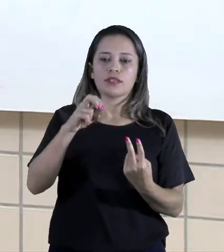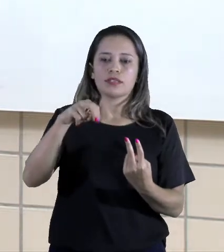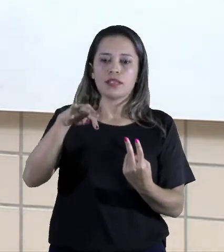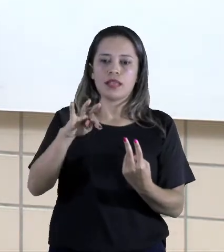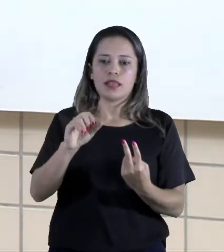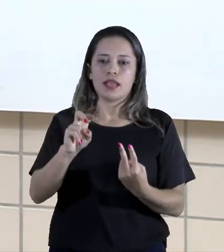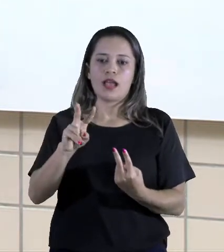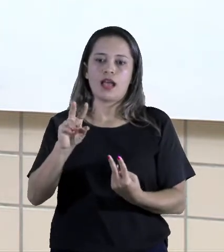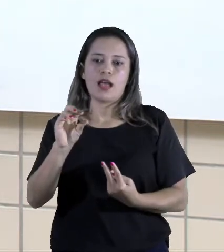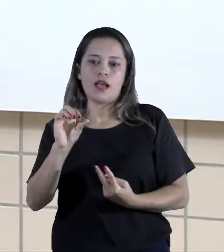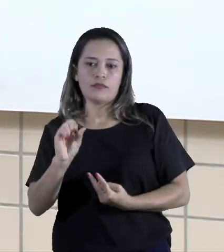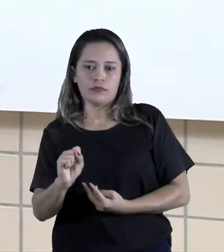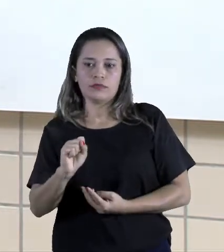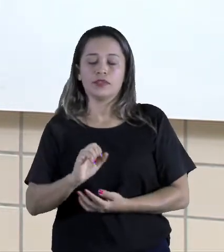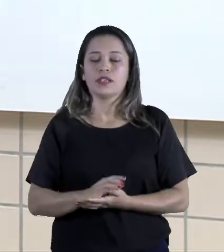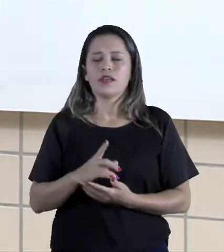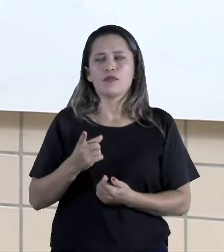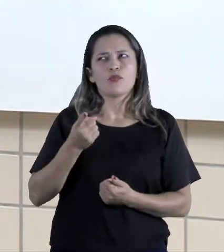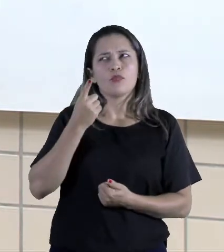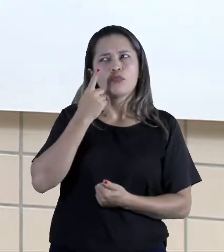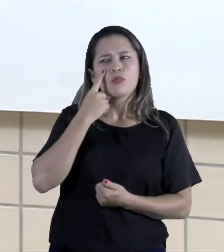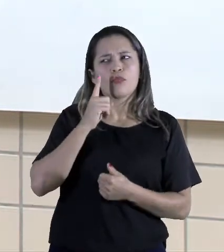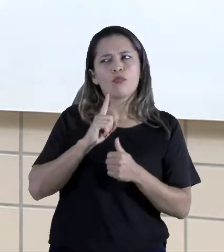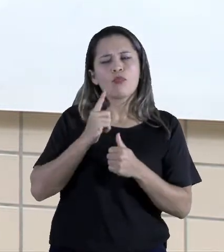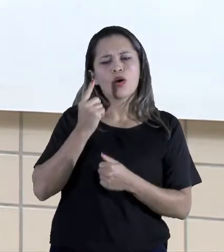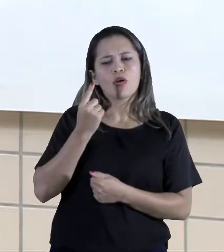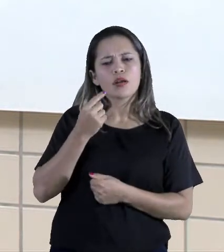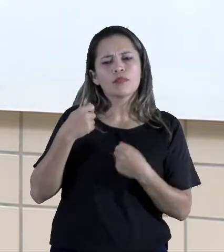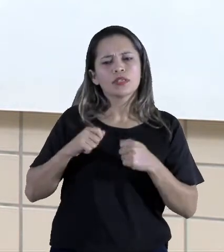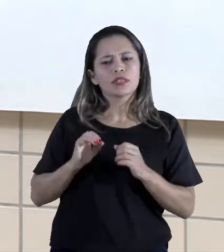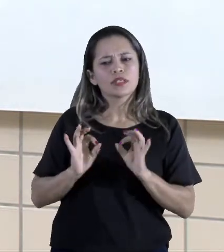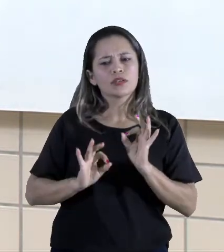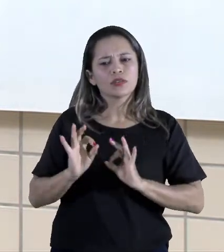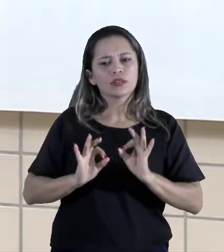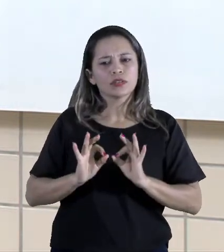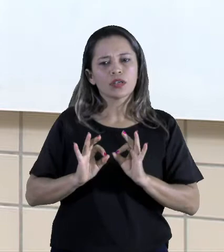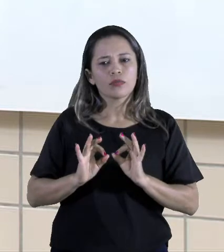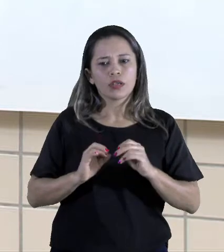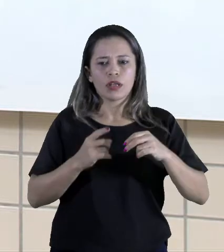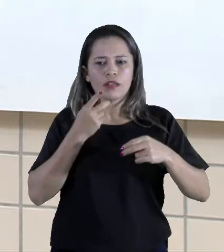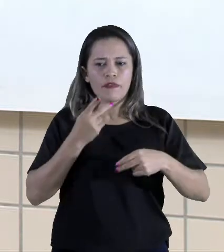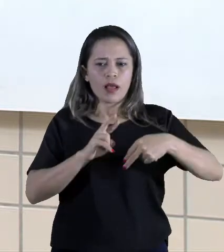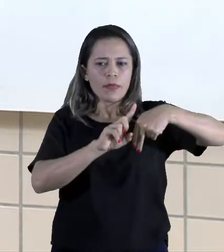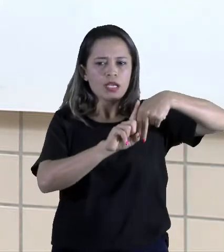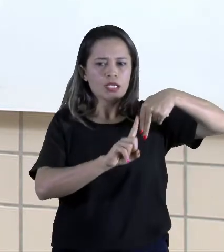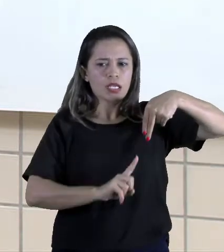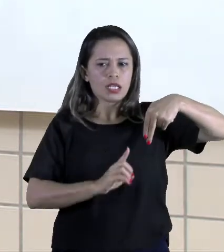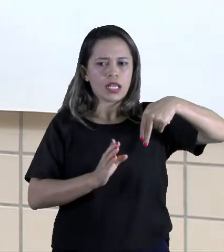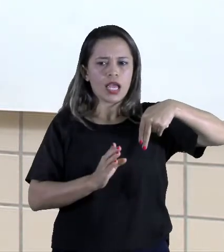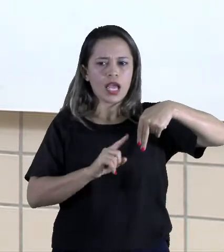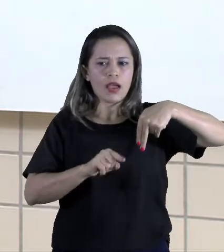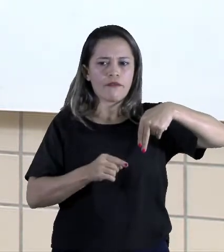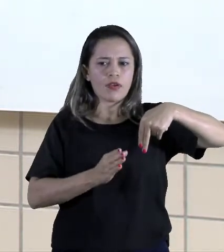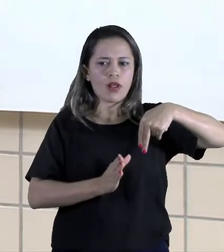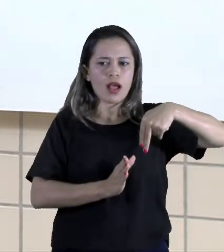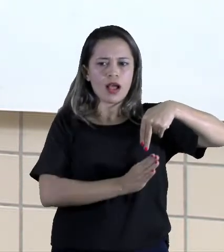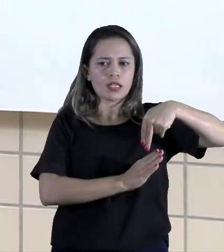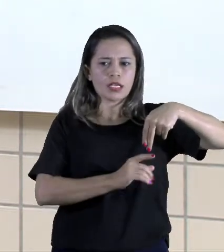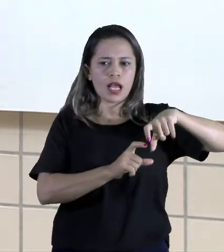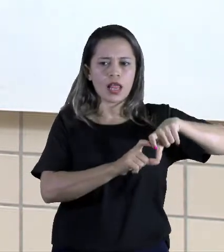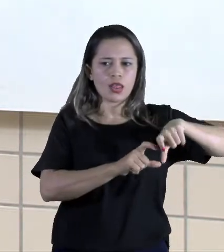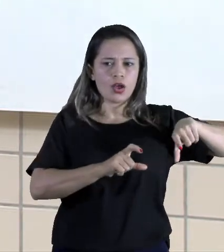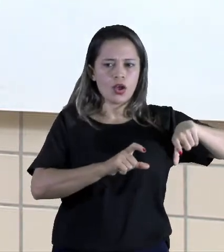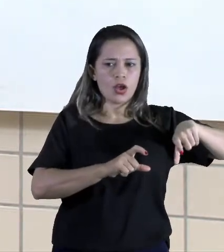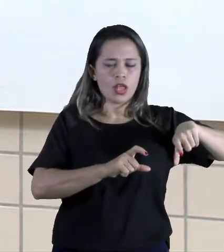Mas tem uma coisinha que precisamos corrigir aí. Quando falamos que a parte inteira, o que vem antes da vírgula, são as notas,